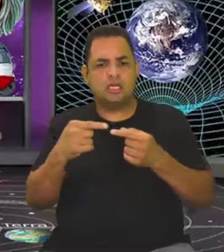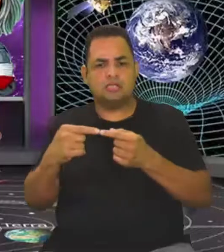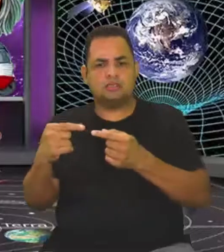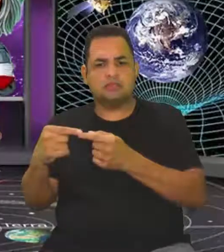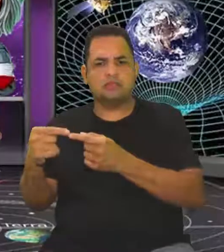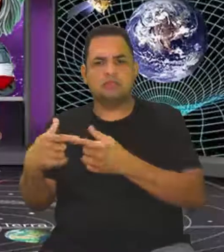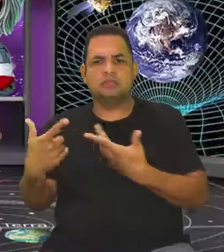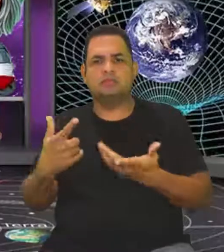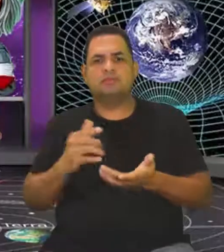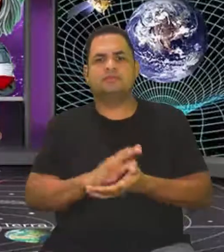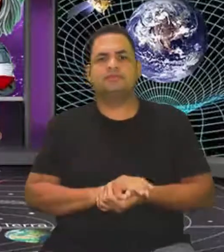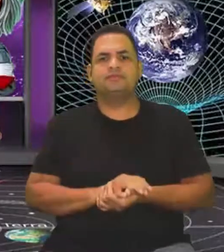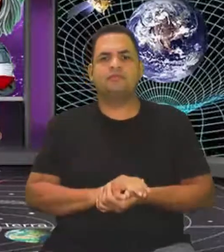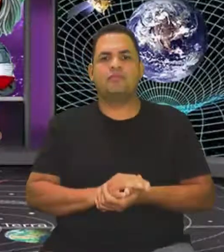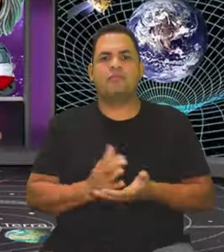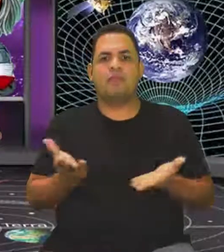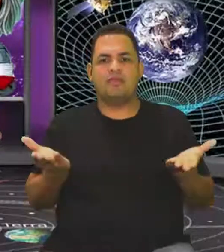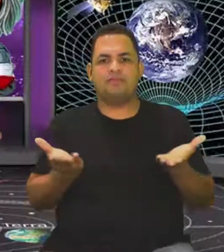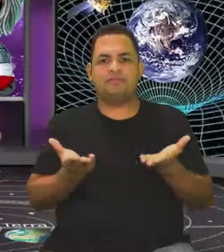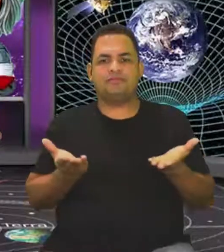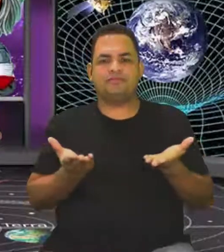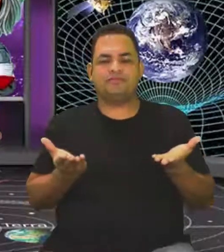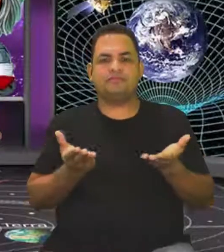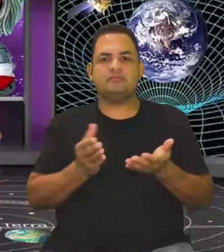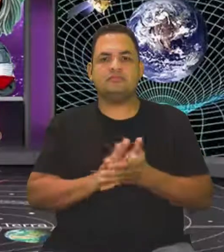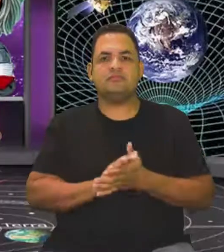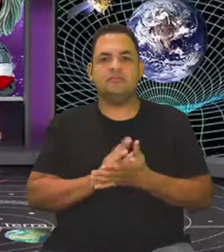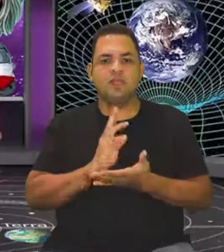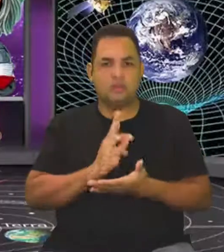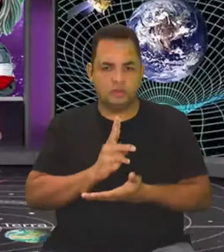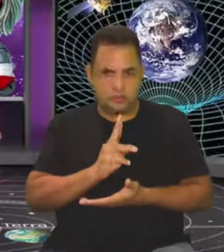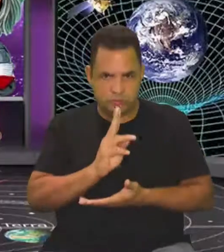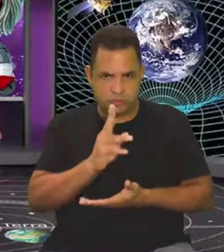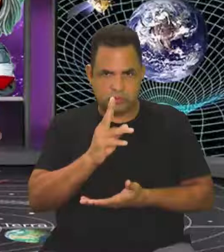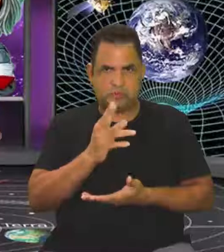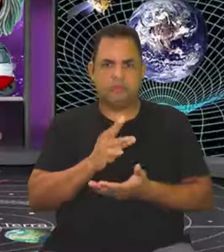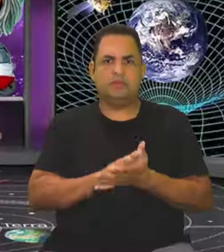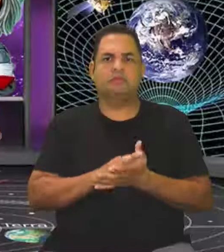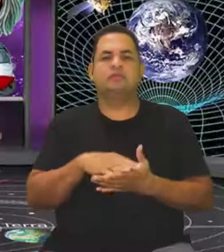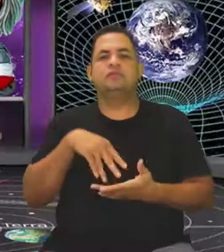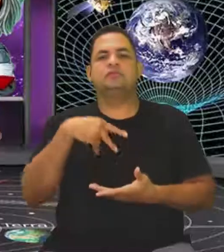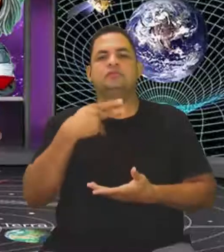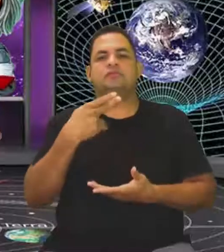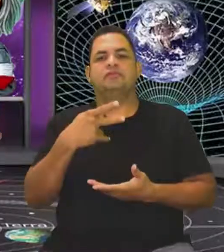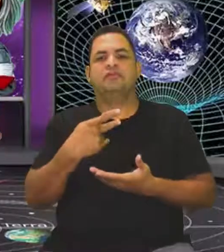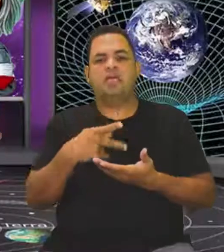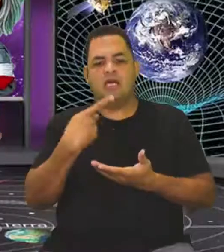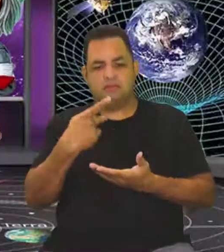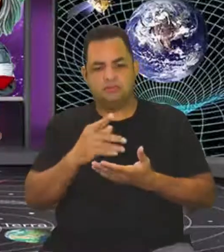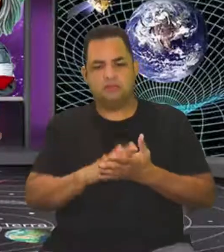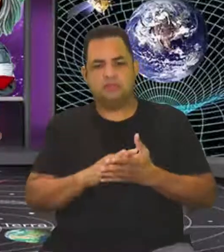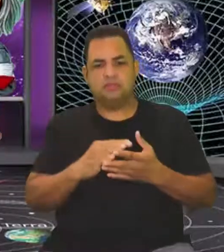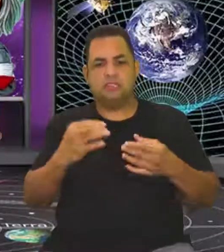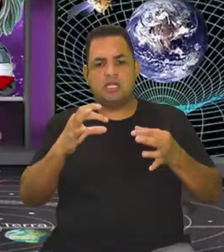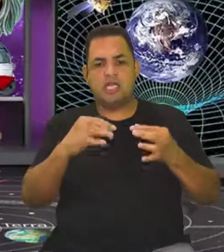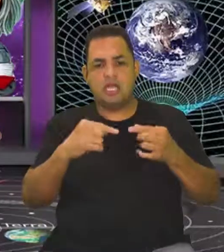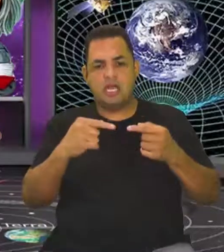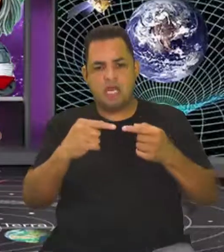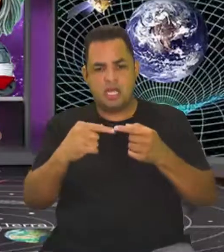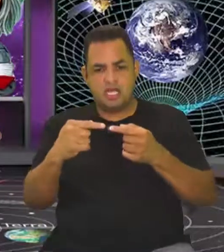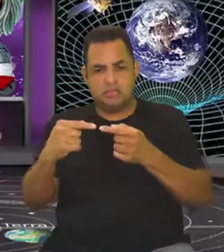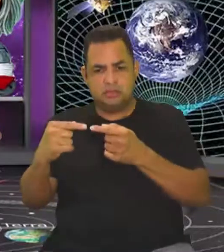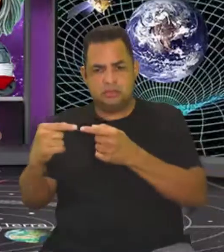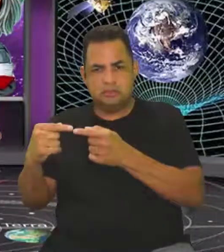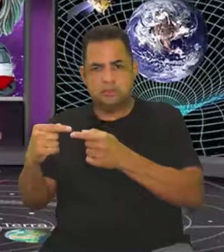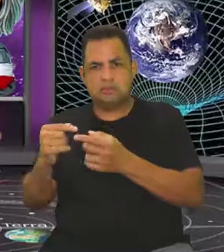tá bom? Pessoal, hoje nós vamos continuar falando de associação de resistores e também vamos